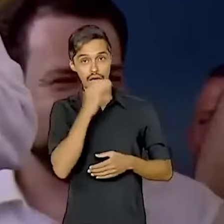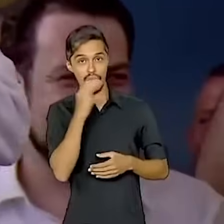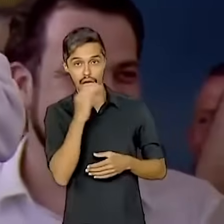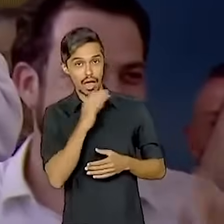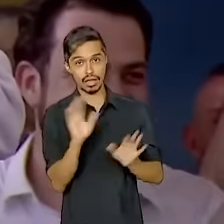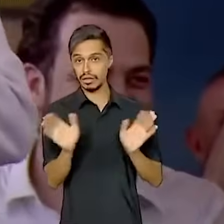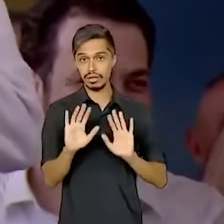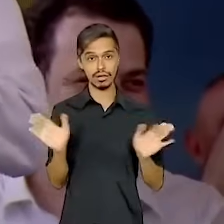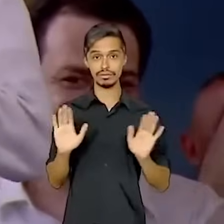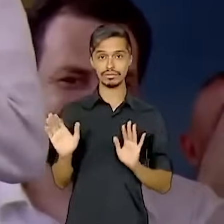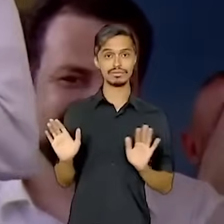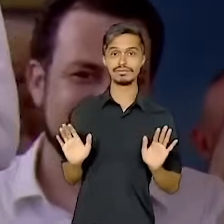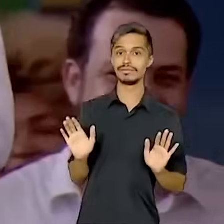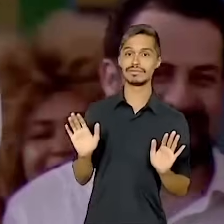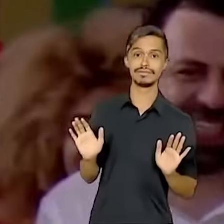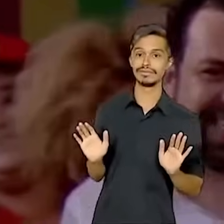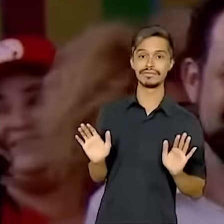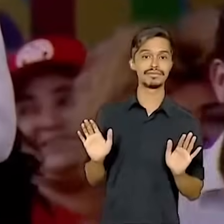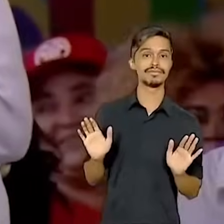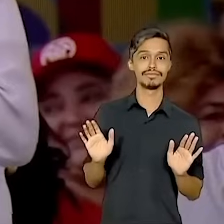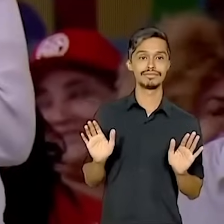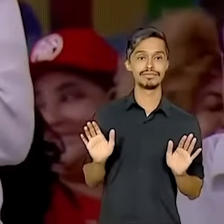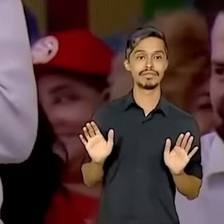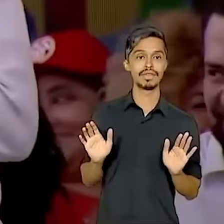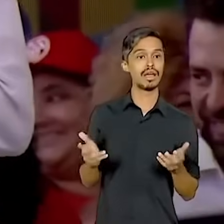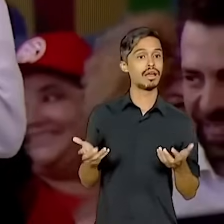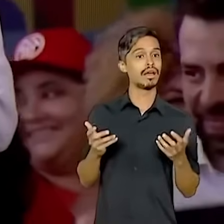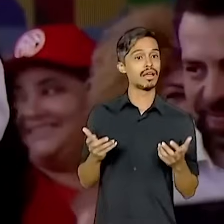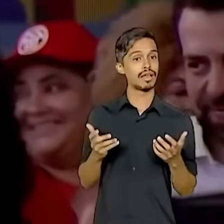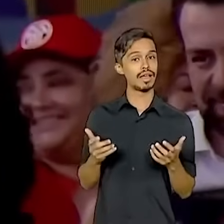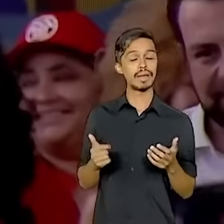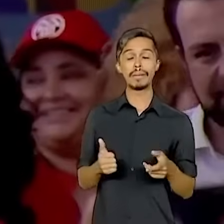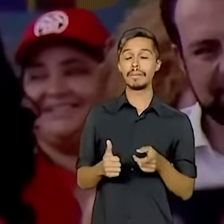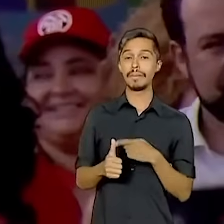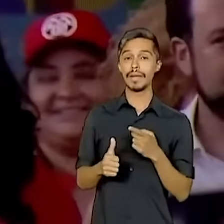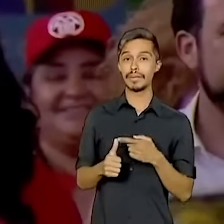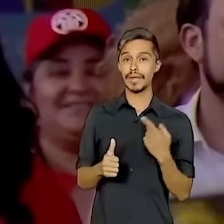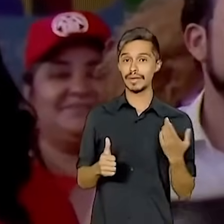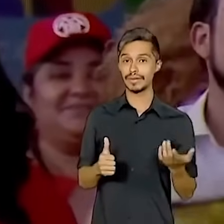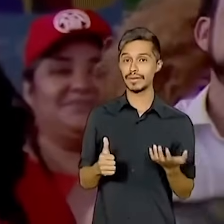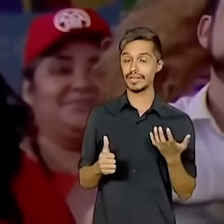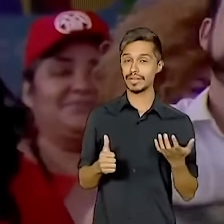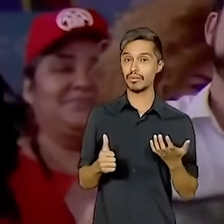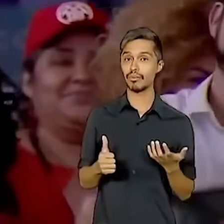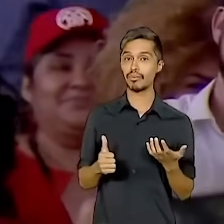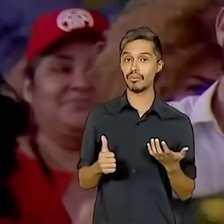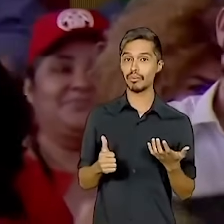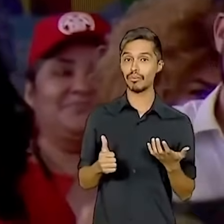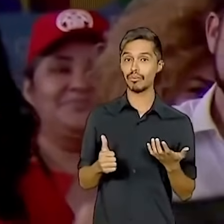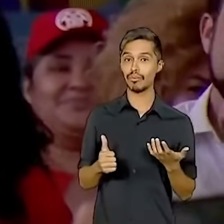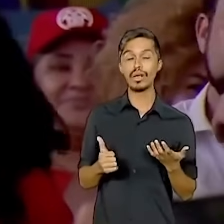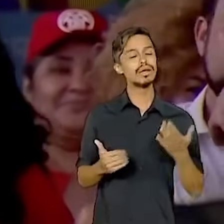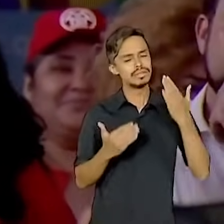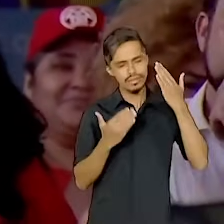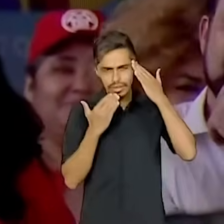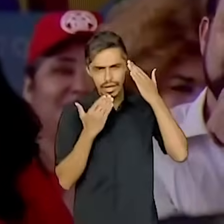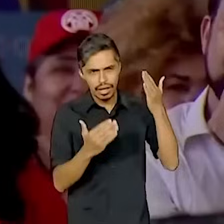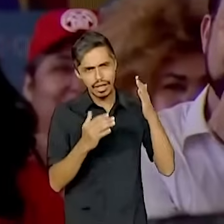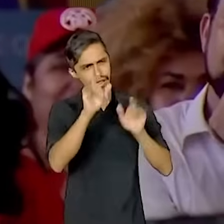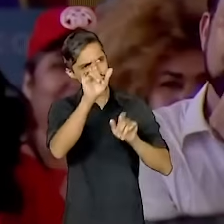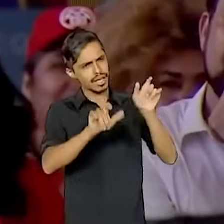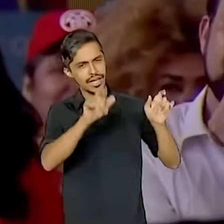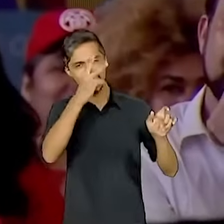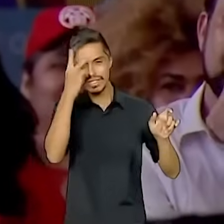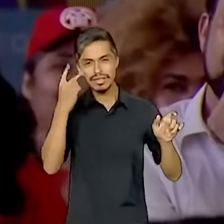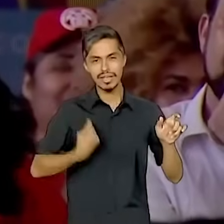Eu não tô com pressa. Eu queria, em primeiro lugar, fazer um agradecimento às pessoas